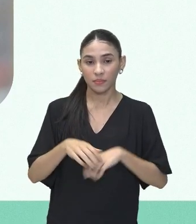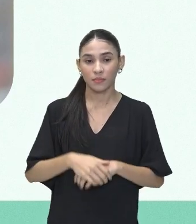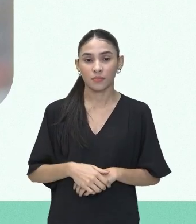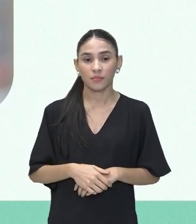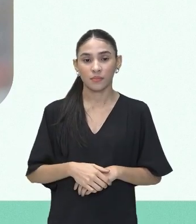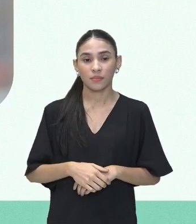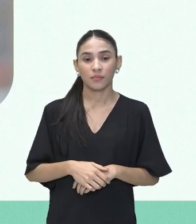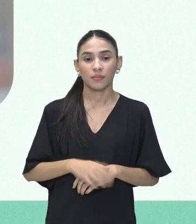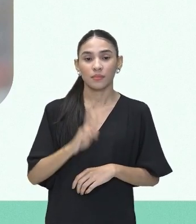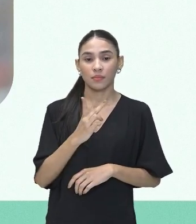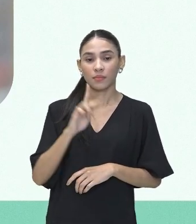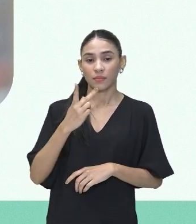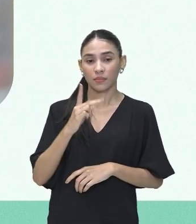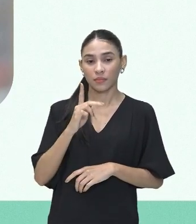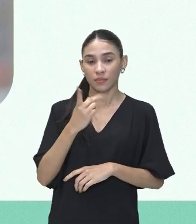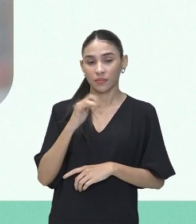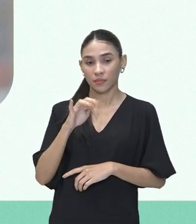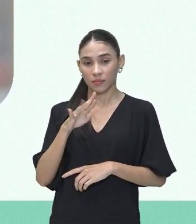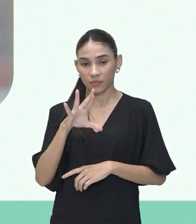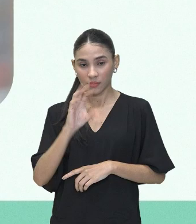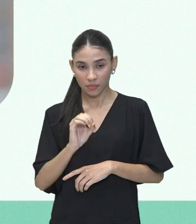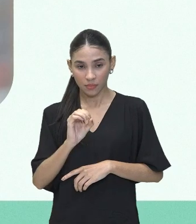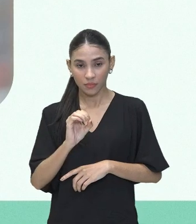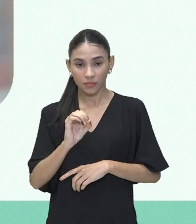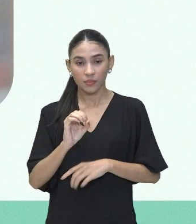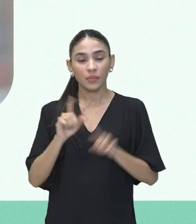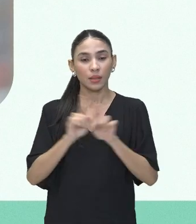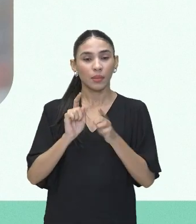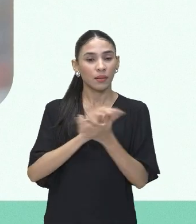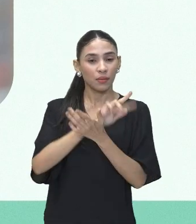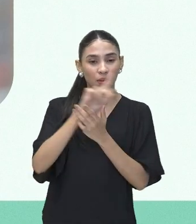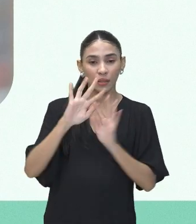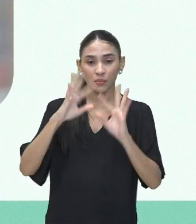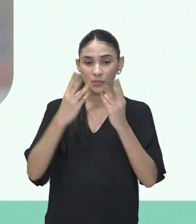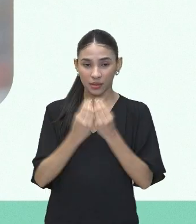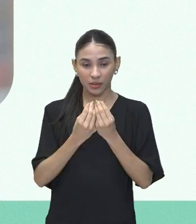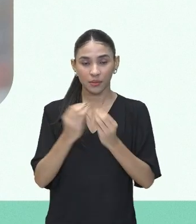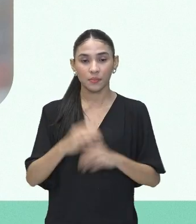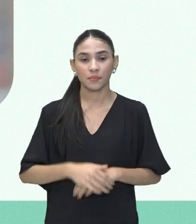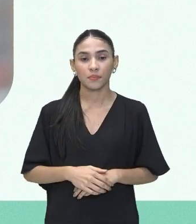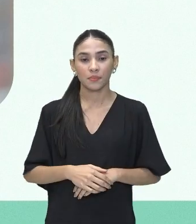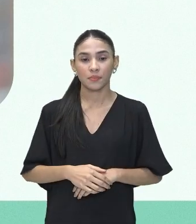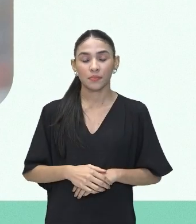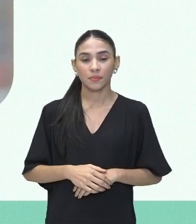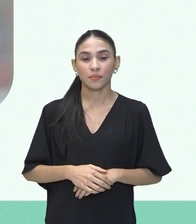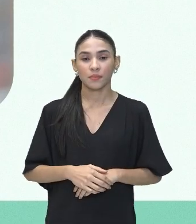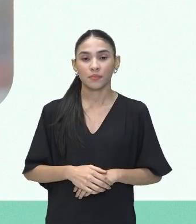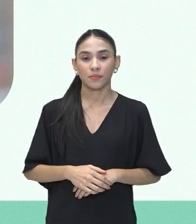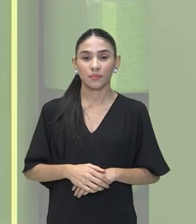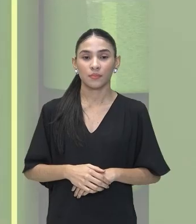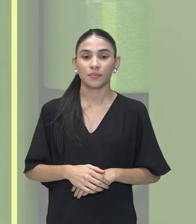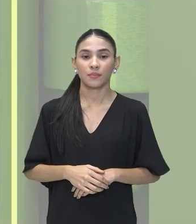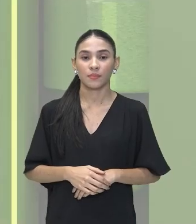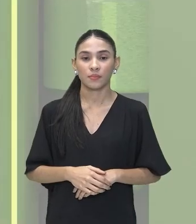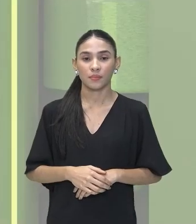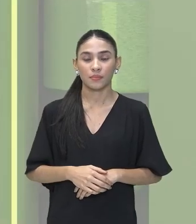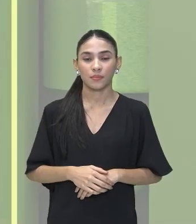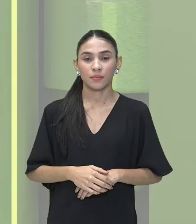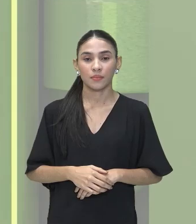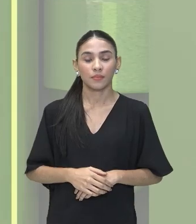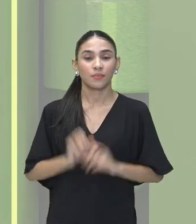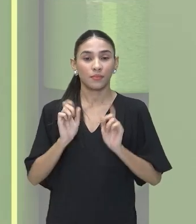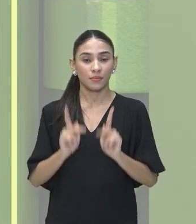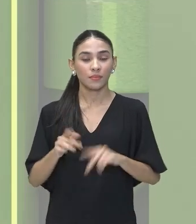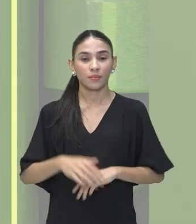dos hidrocarbonetos e os demais fatores existentes. INCA 2021. Muito